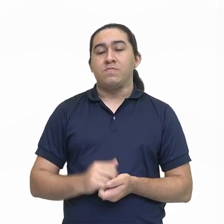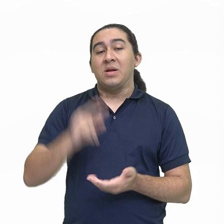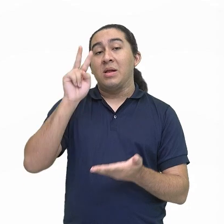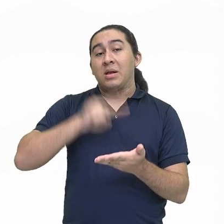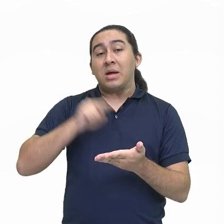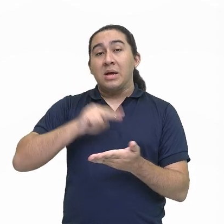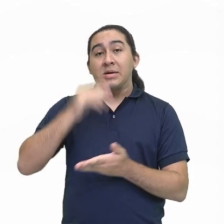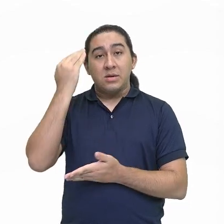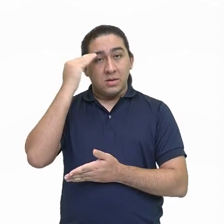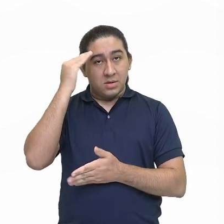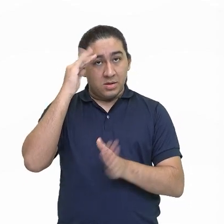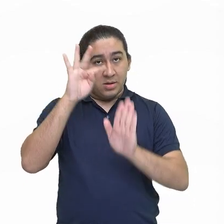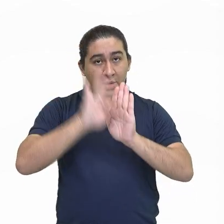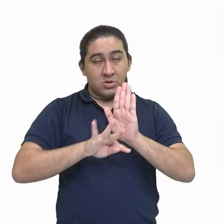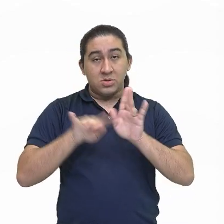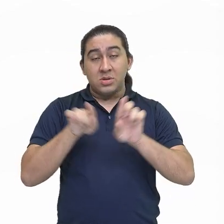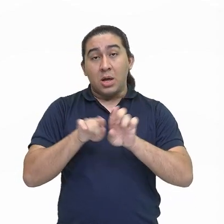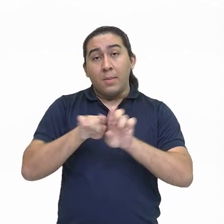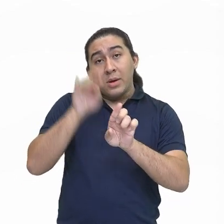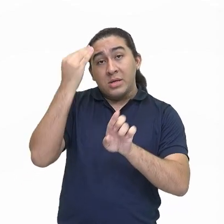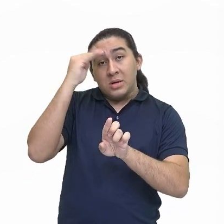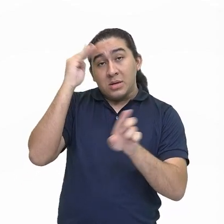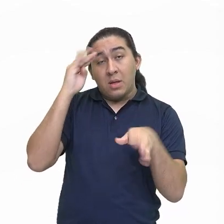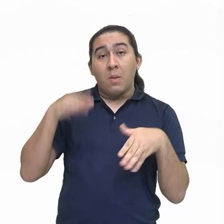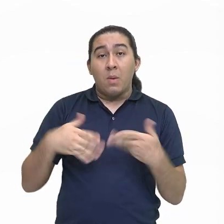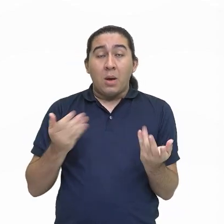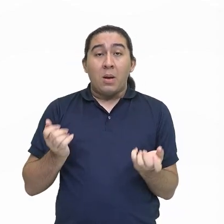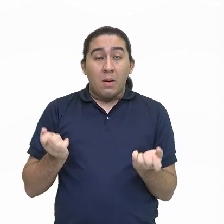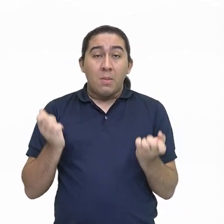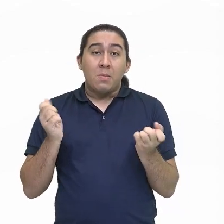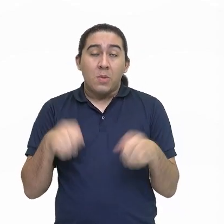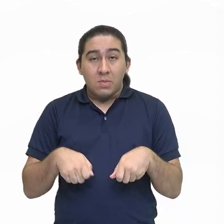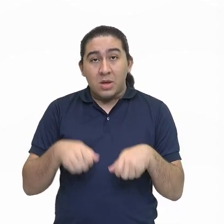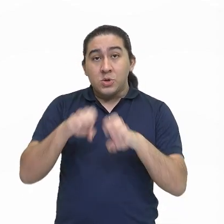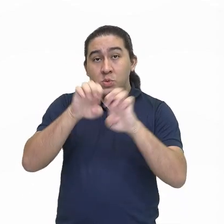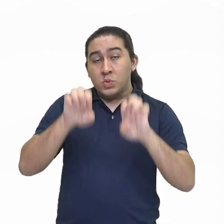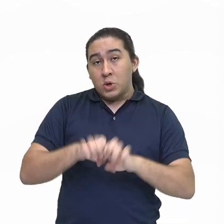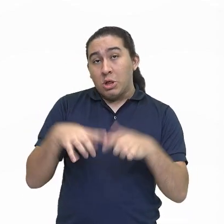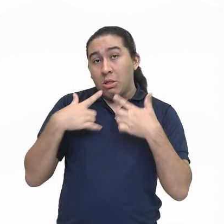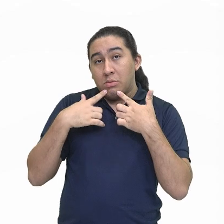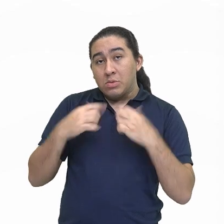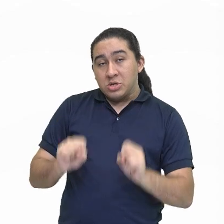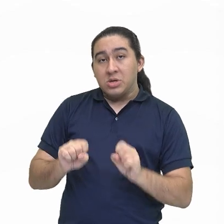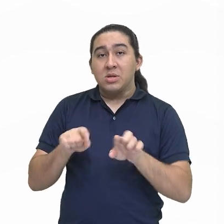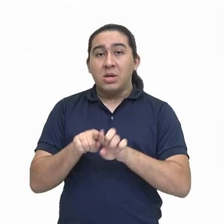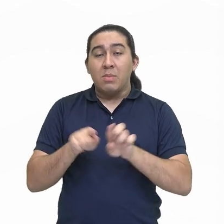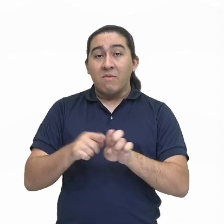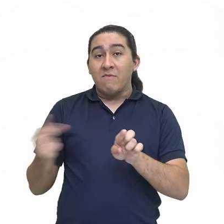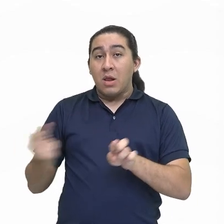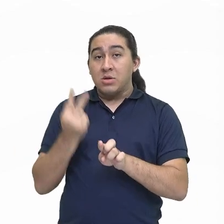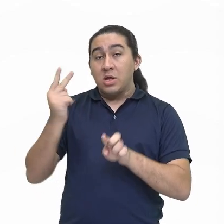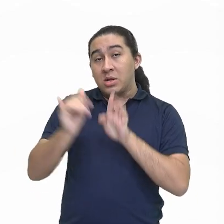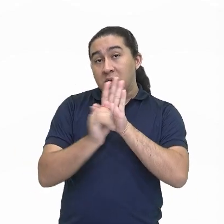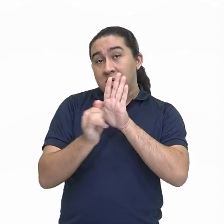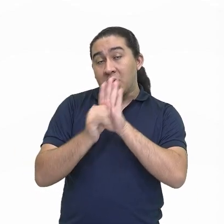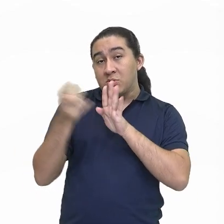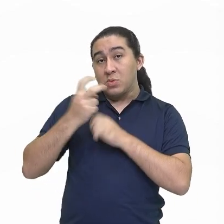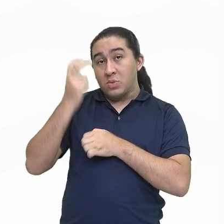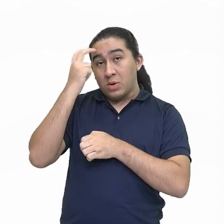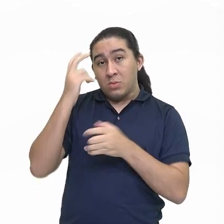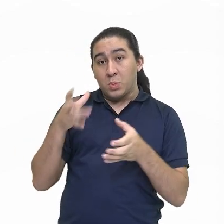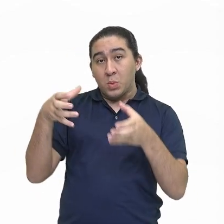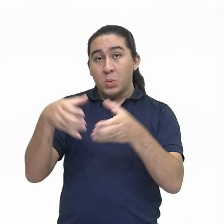interpretar textos, identificando as formas linguísticas e valorizando a identidade cultural de um